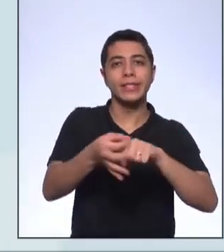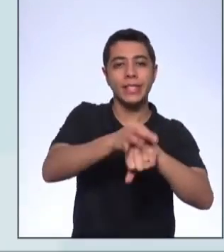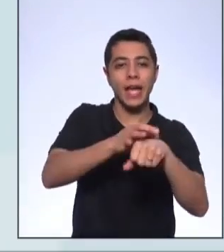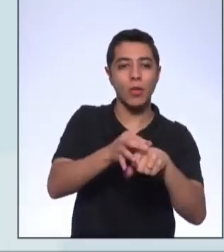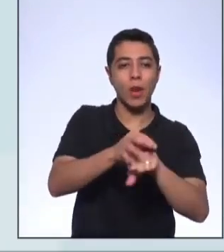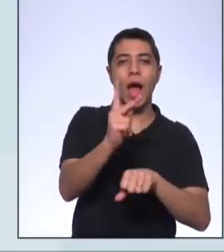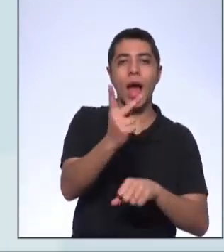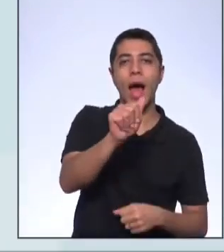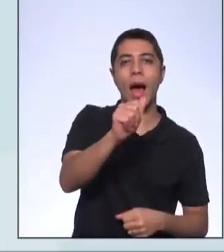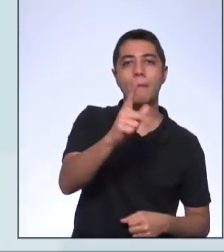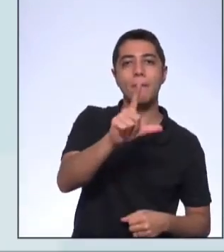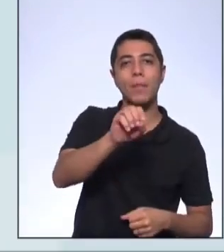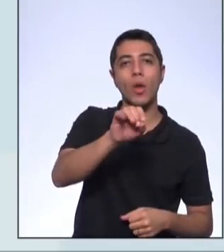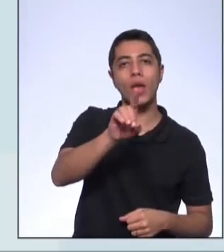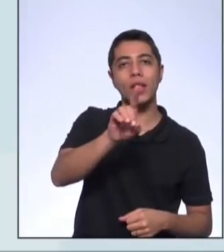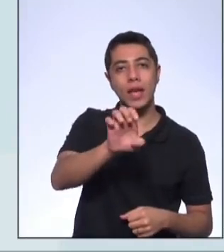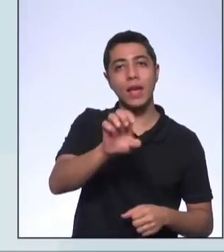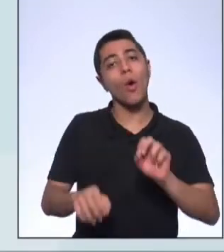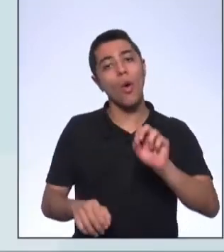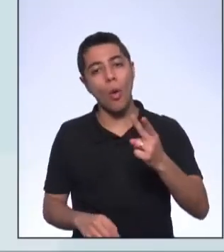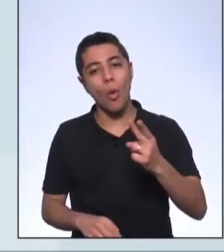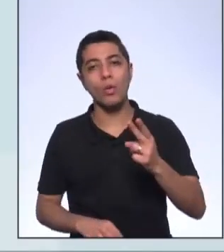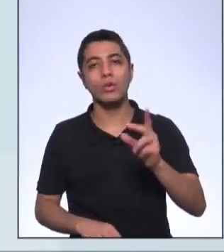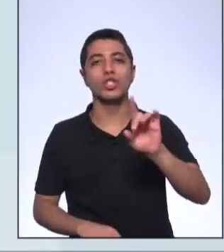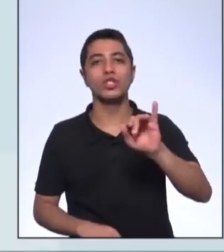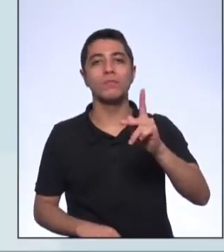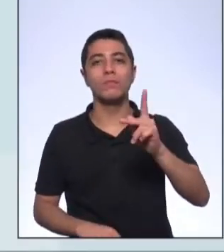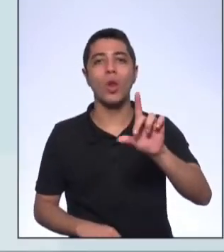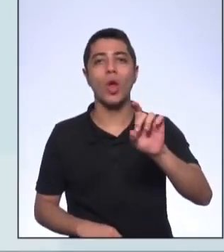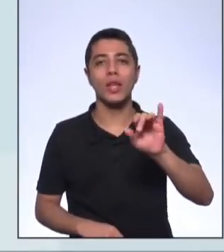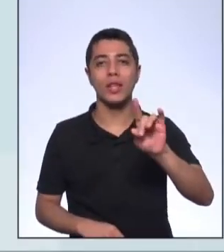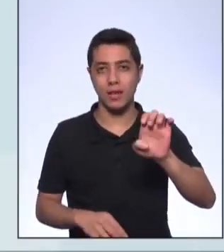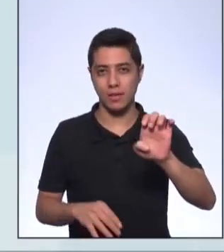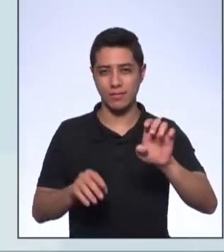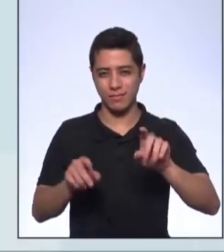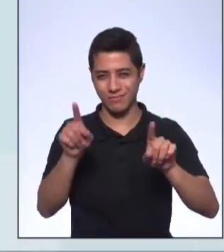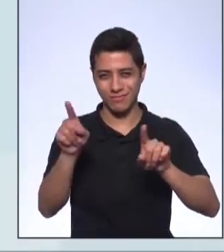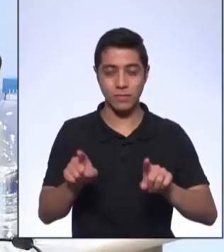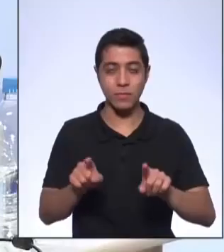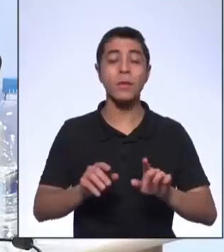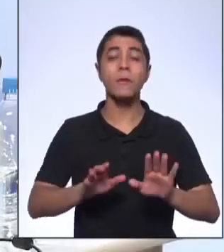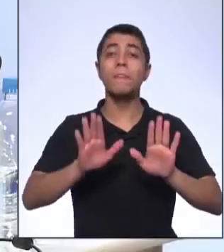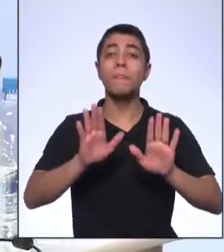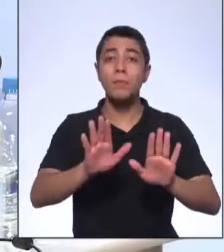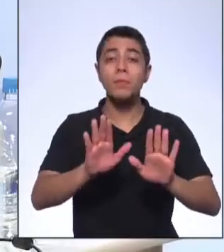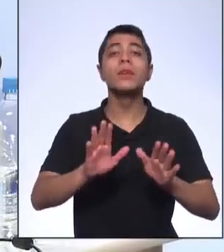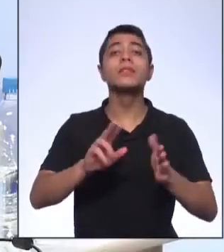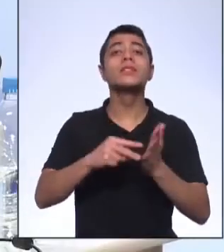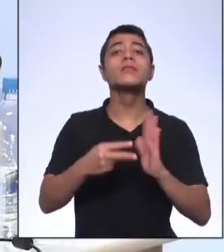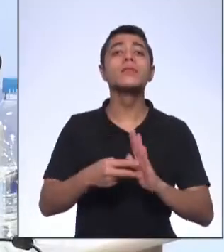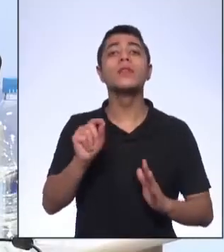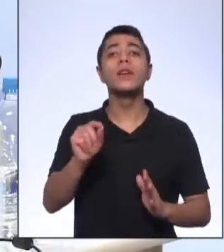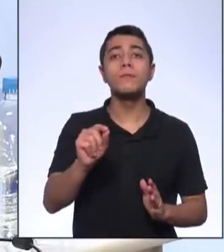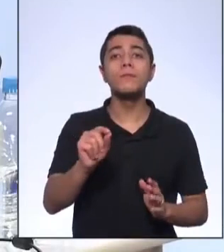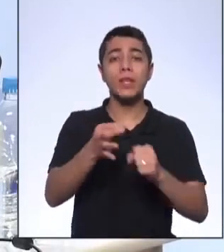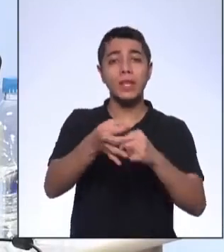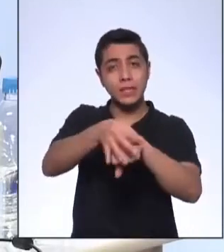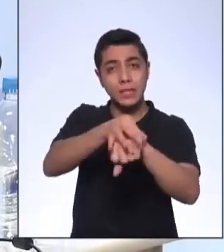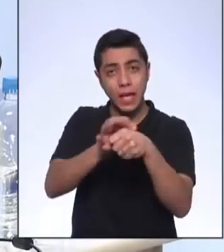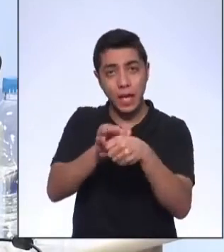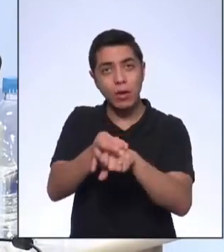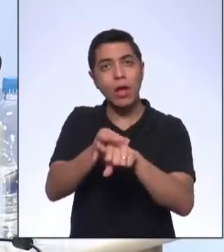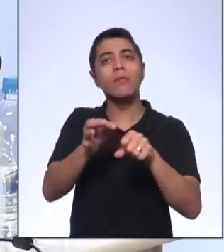geneticamente diferentes das células mães, porque a mitose gera sempre células idênticas geneticamente, ok? Então, hoje, né,